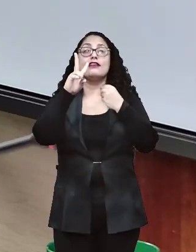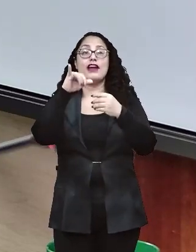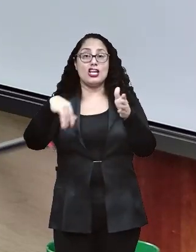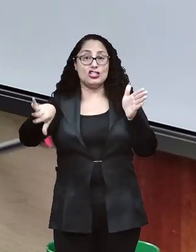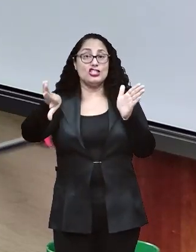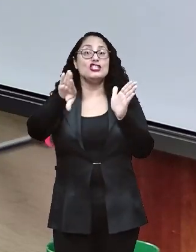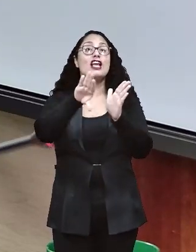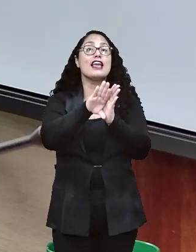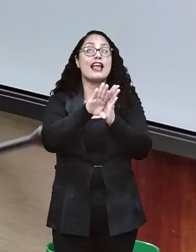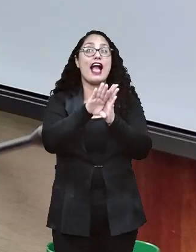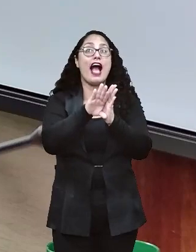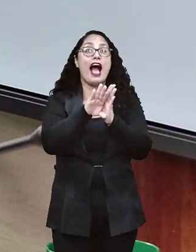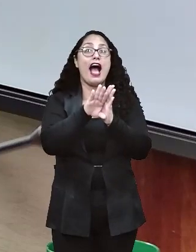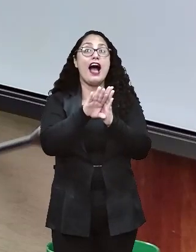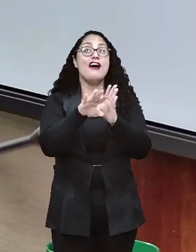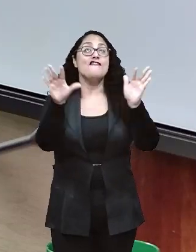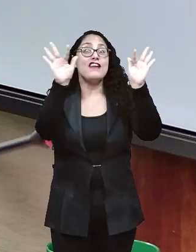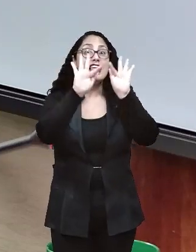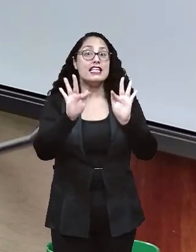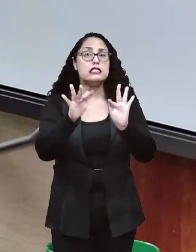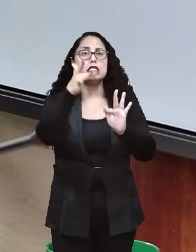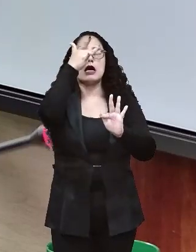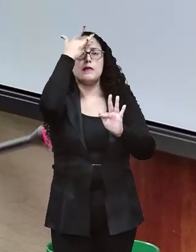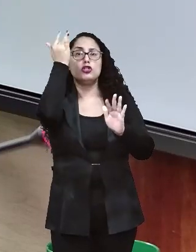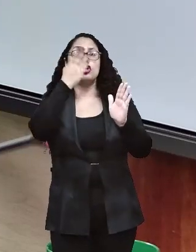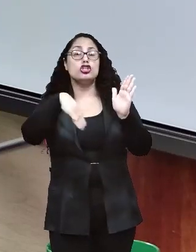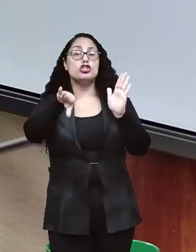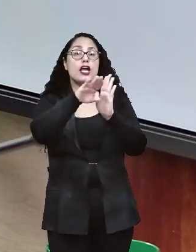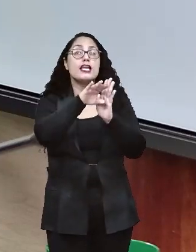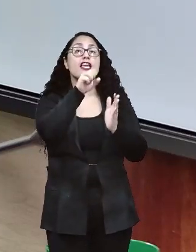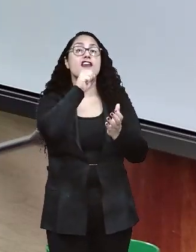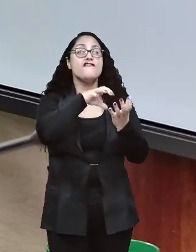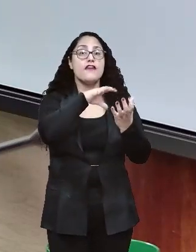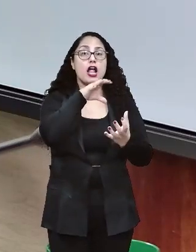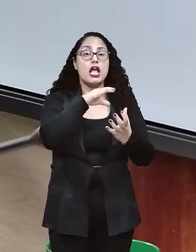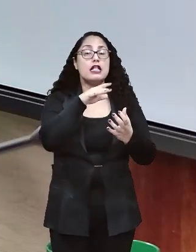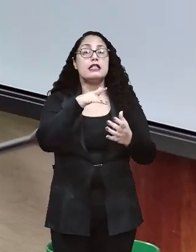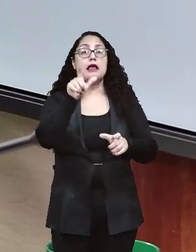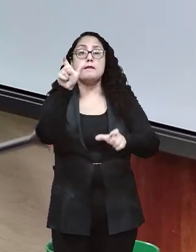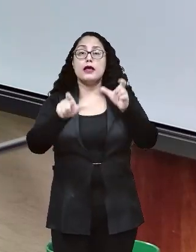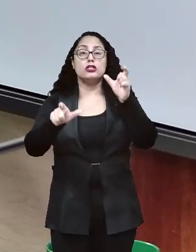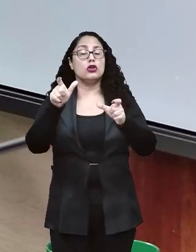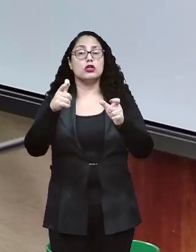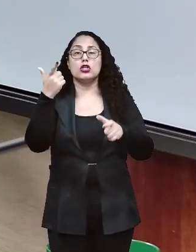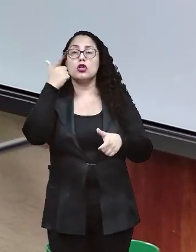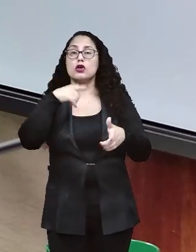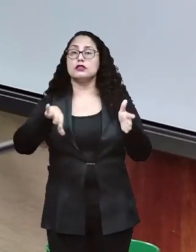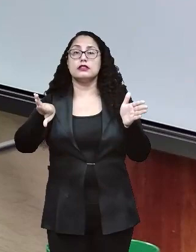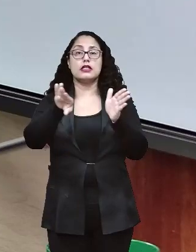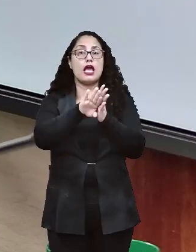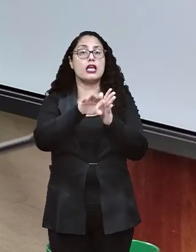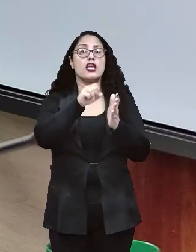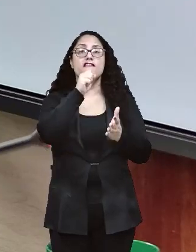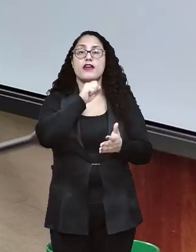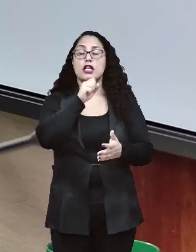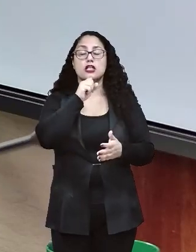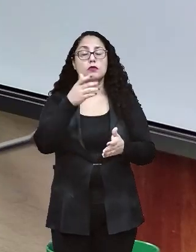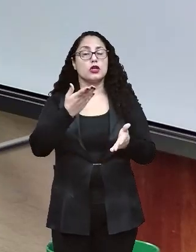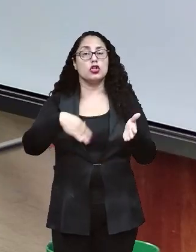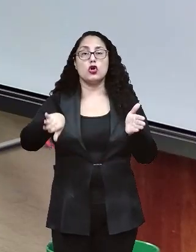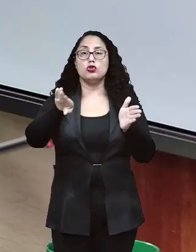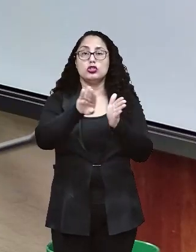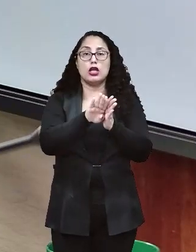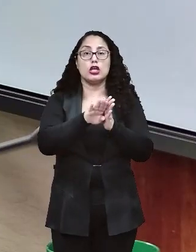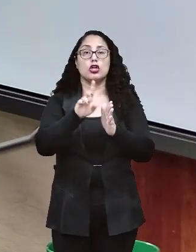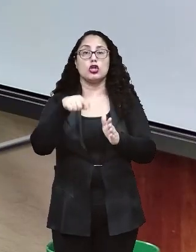chegar feliz de quem chega, né, de quem envelhece, porque tem uns que nem conseguem envelhecer, porque não chegam lá, né. Então, que